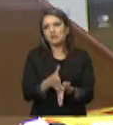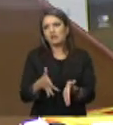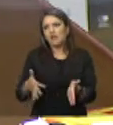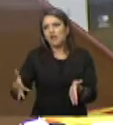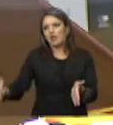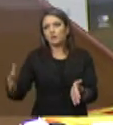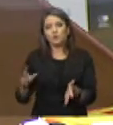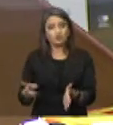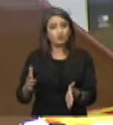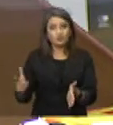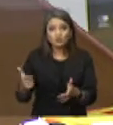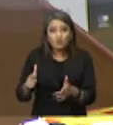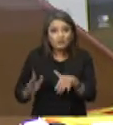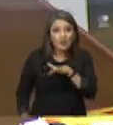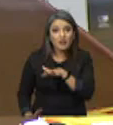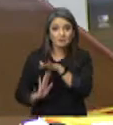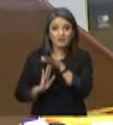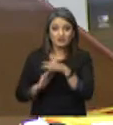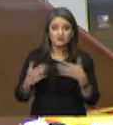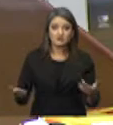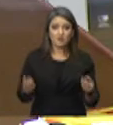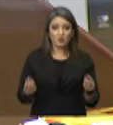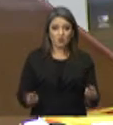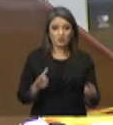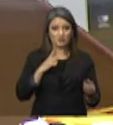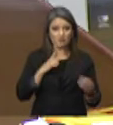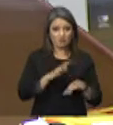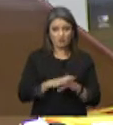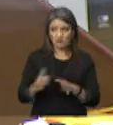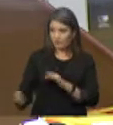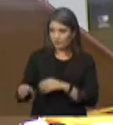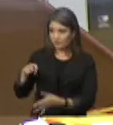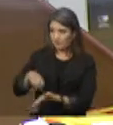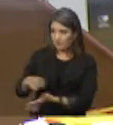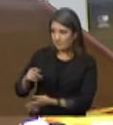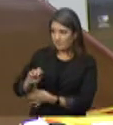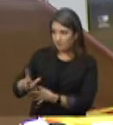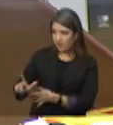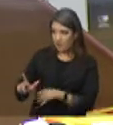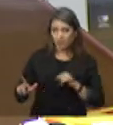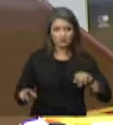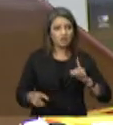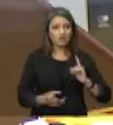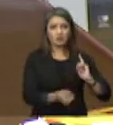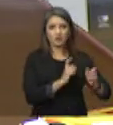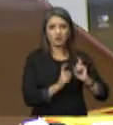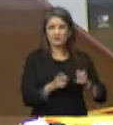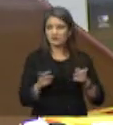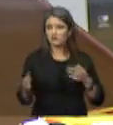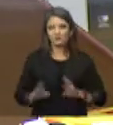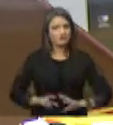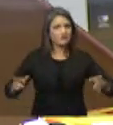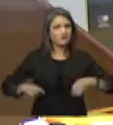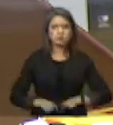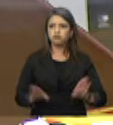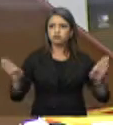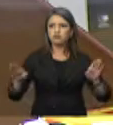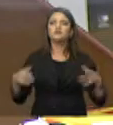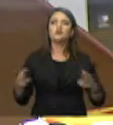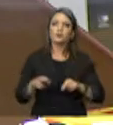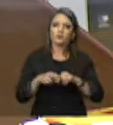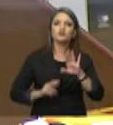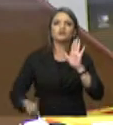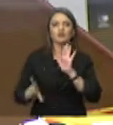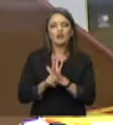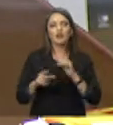absurdo da solução e a falta completa de coerência entre o sistema de prescrição penal e o da ação de improbidade e foi por essa razão que O legislador